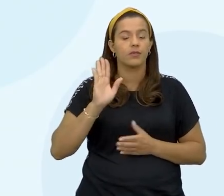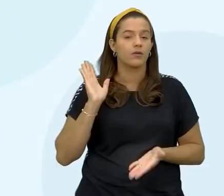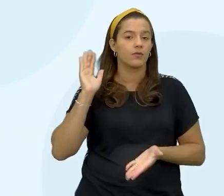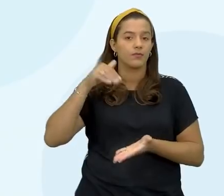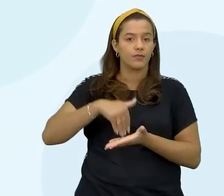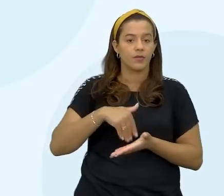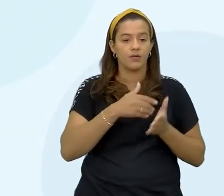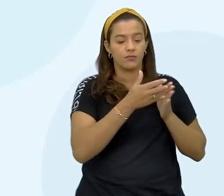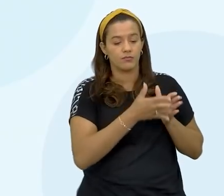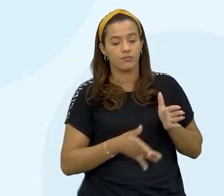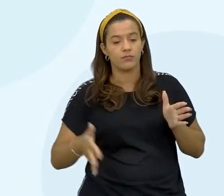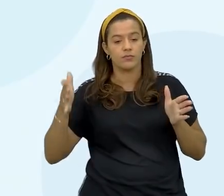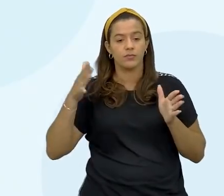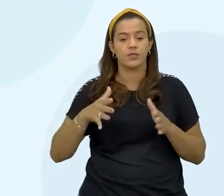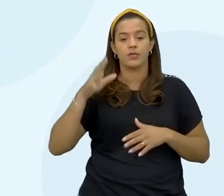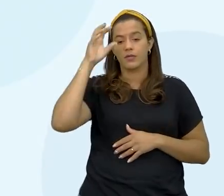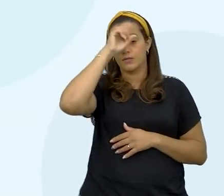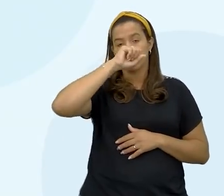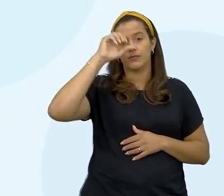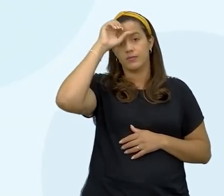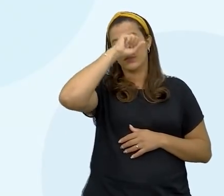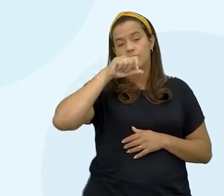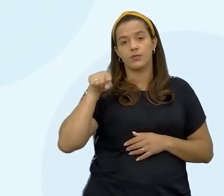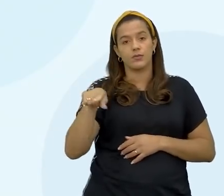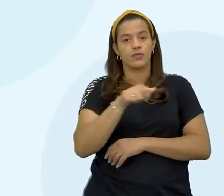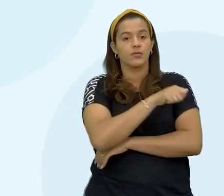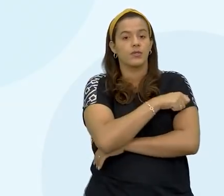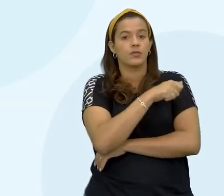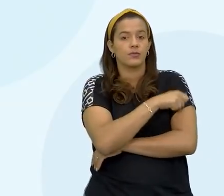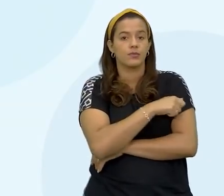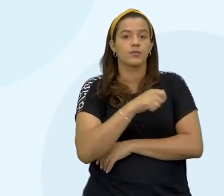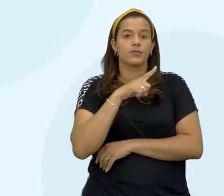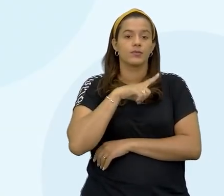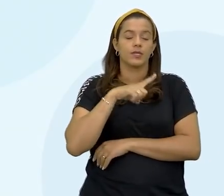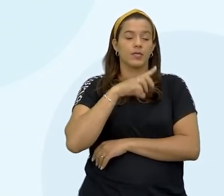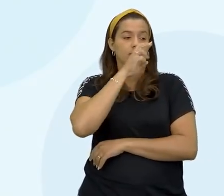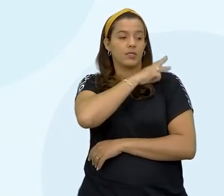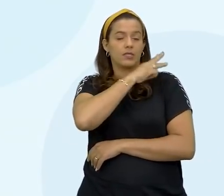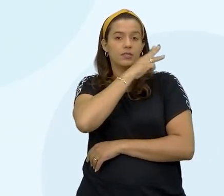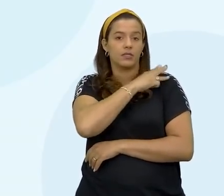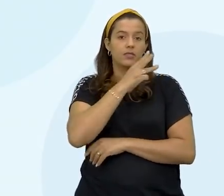do percurso de aprendizagem, quando o estudante está lá na 3ª série de ensino